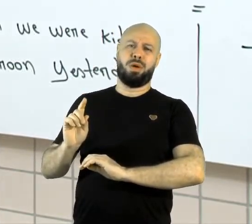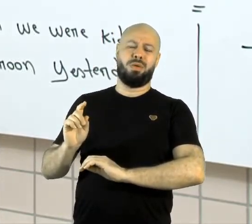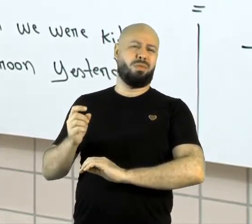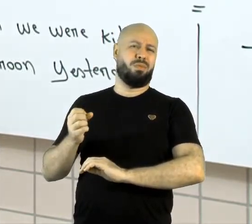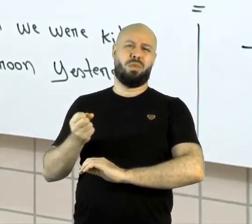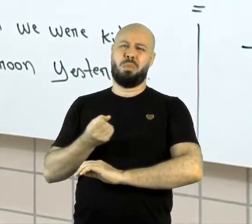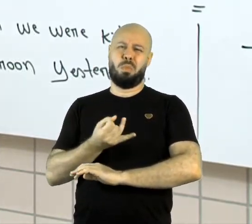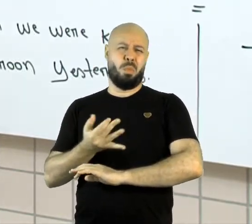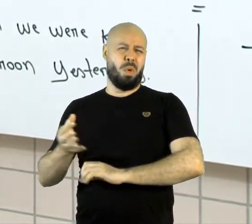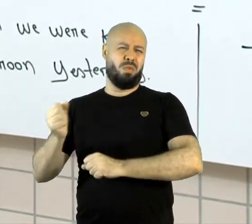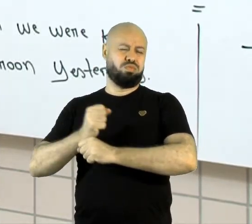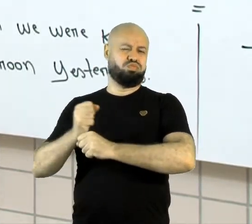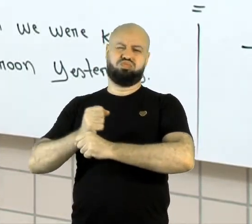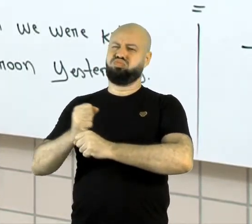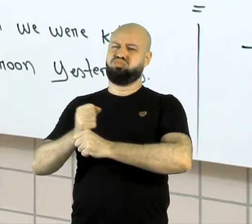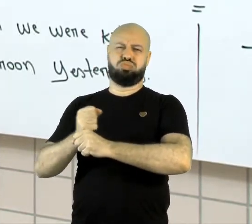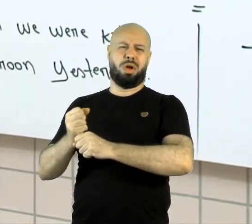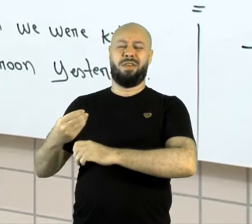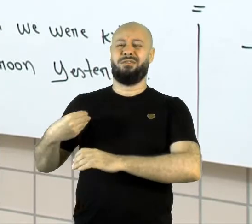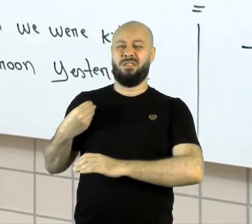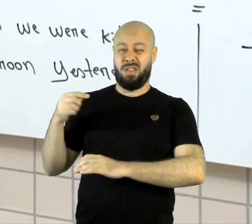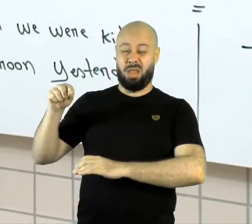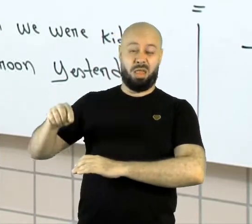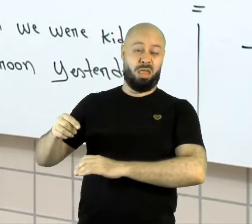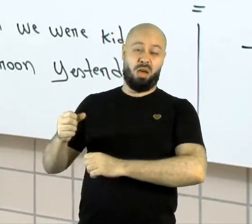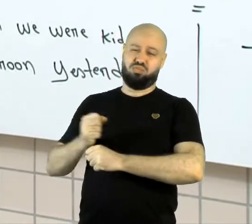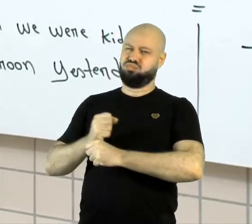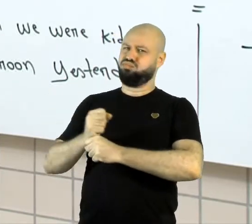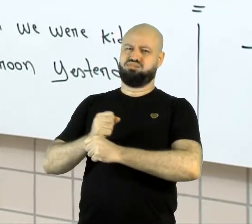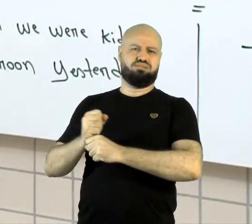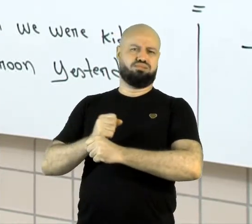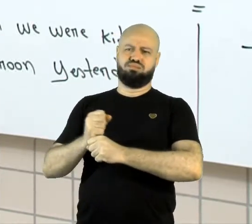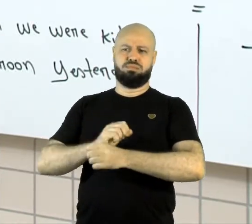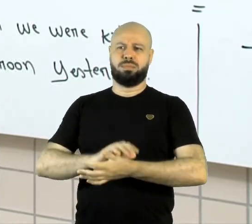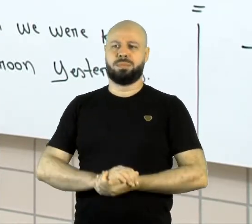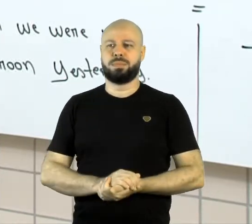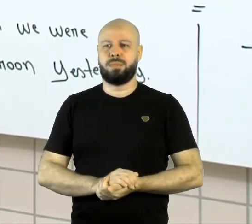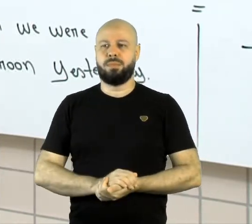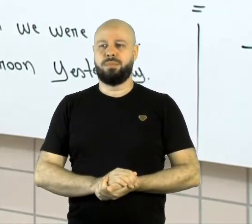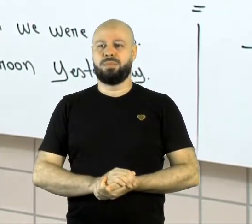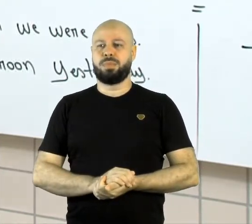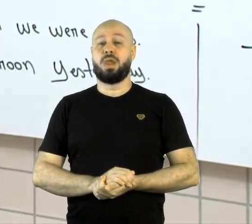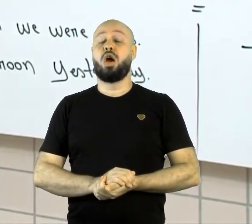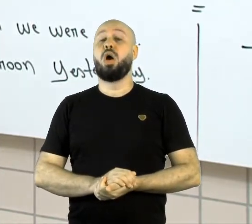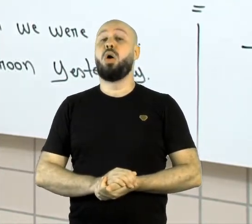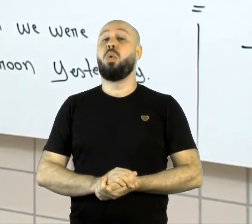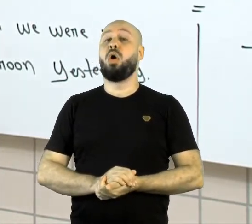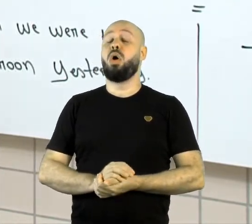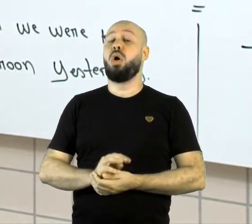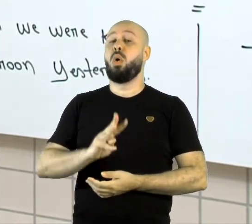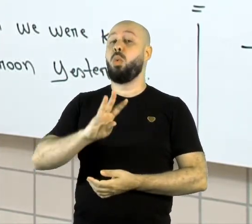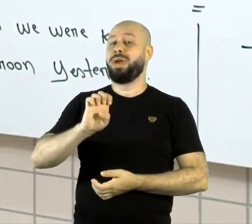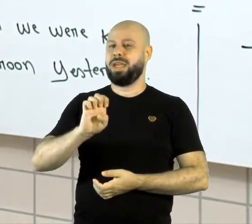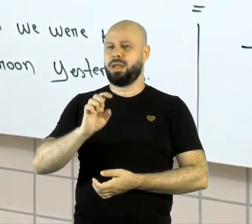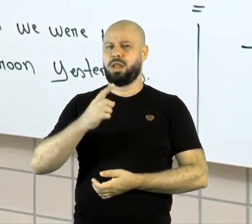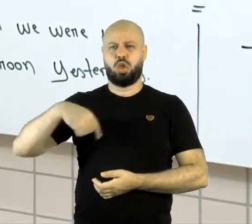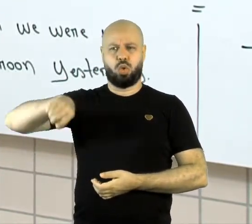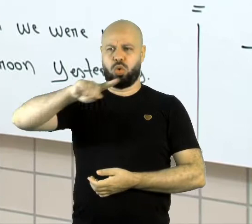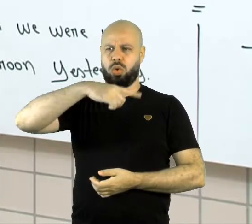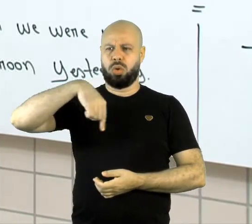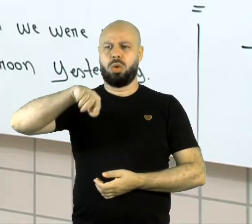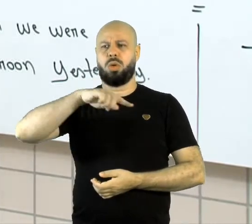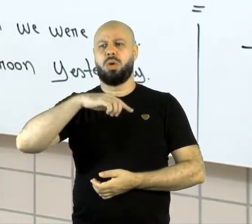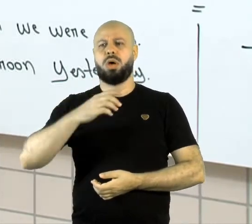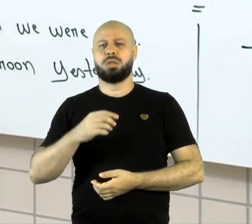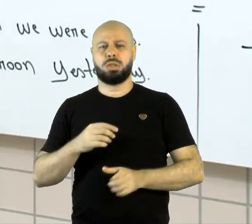anos, alright? Ele não viveu lá. We did not, olha só, agora eu mudei, eu não fiz